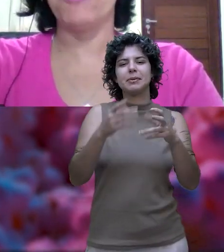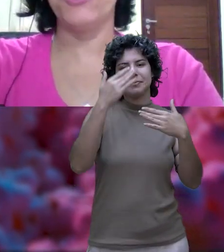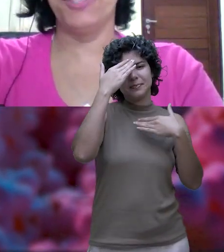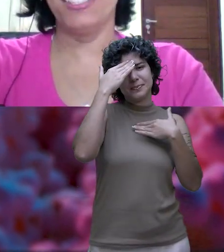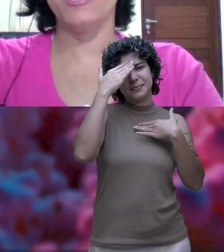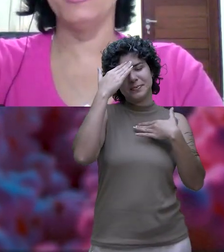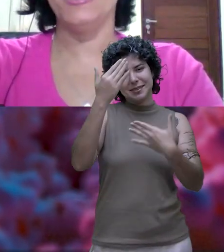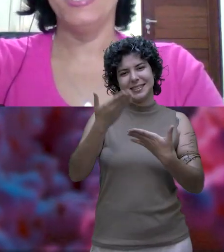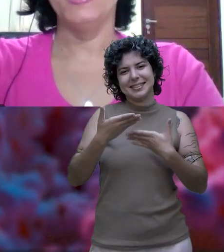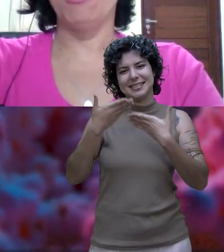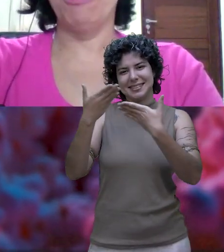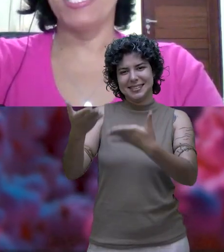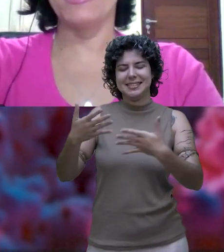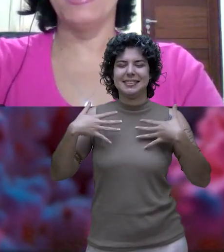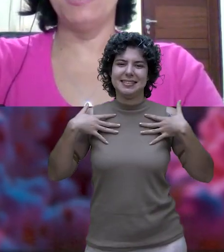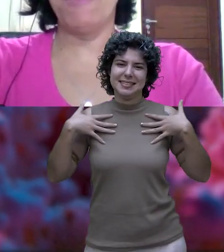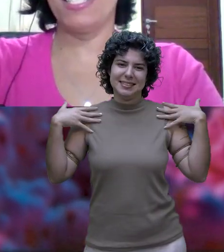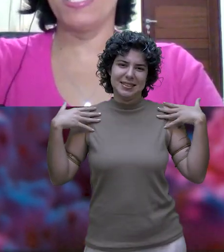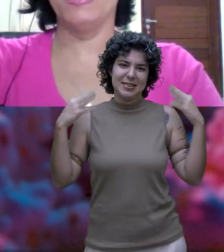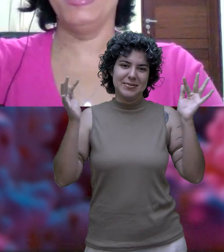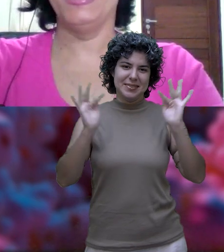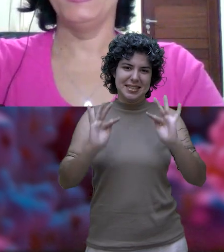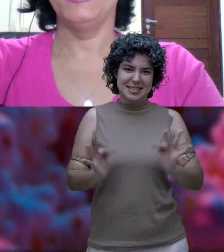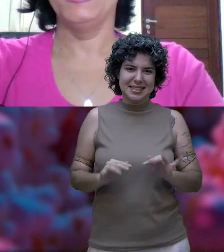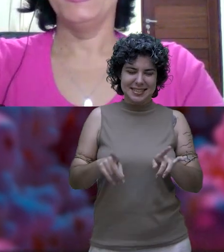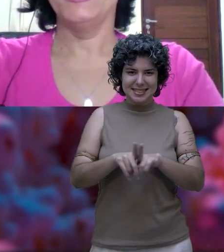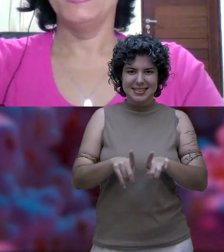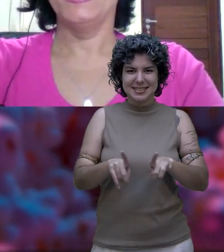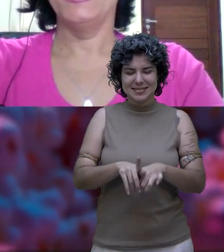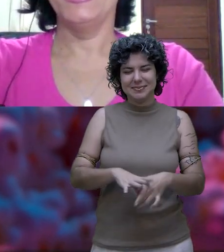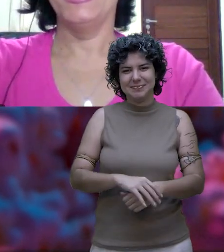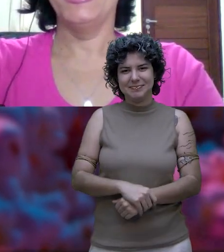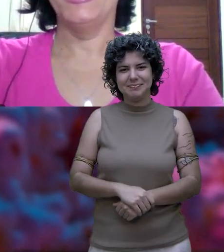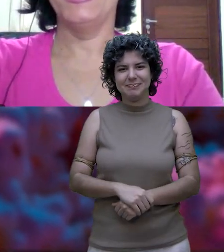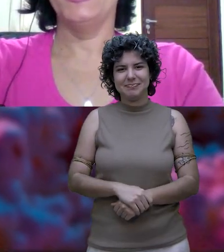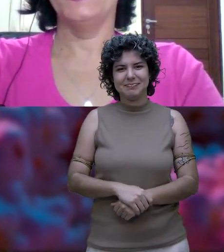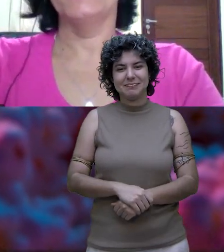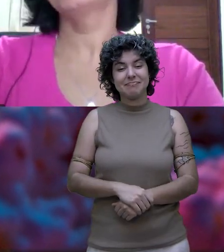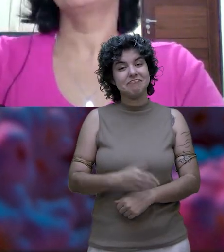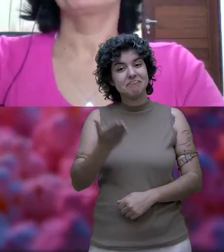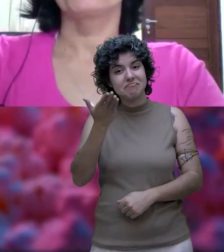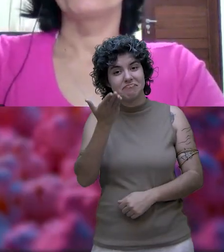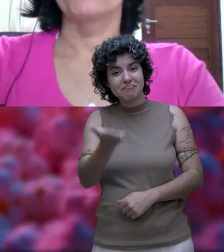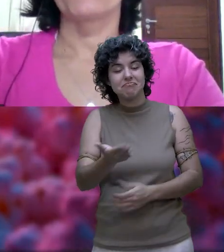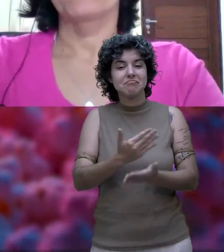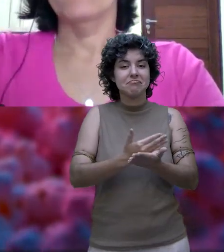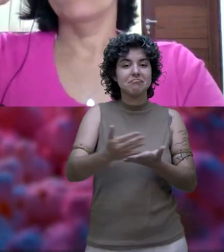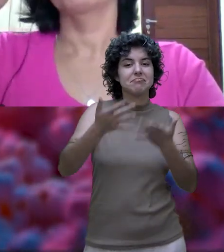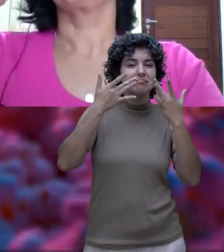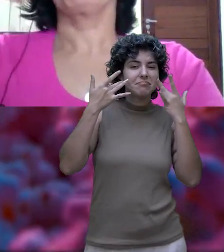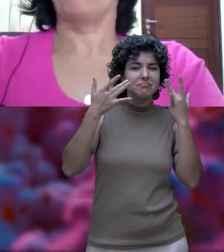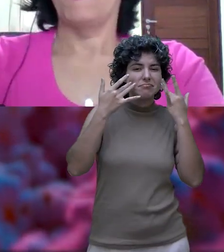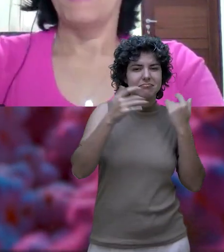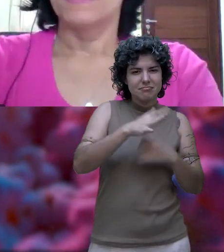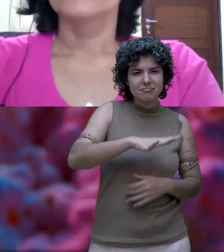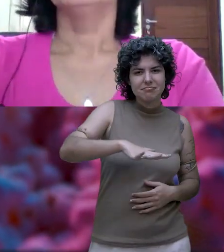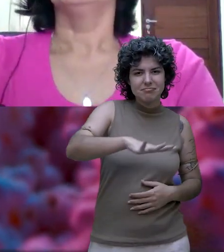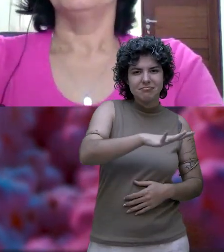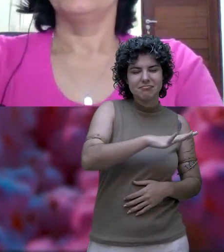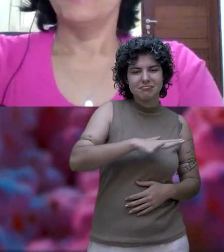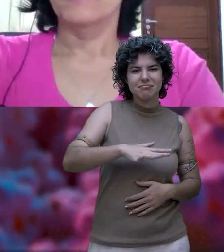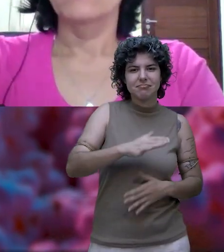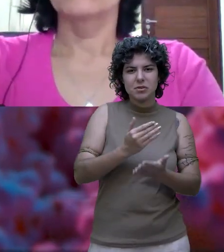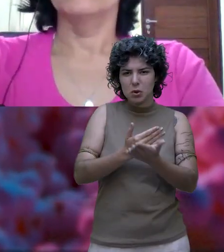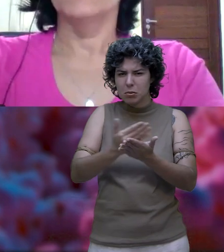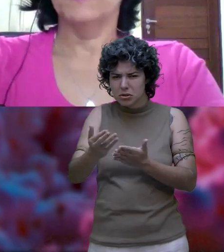uma honra muito grande e uma felicidade imensa. Patrícia começou no teatro, não foi no cinema, né? E não começou